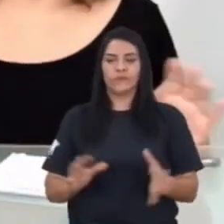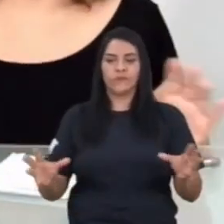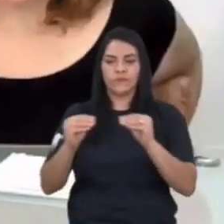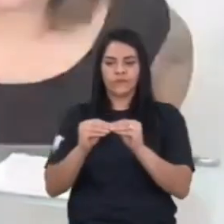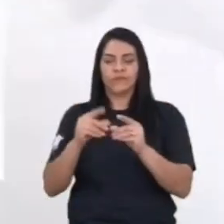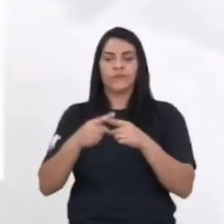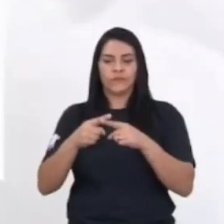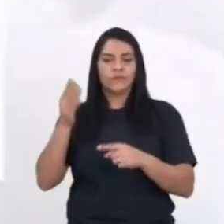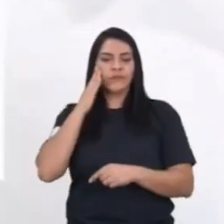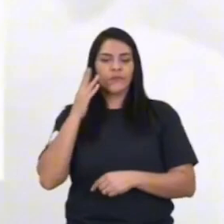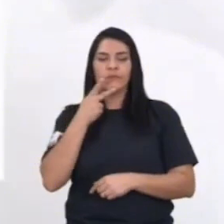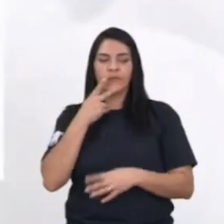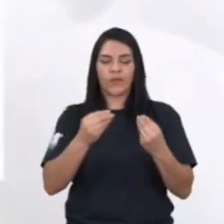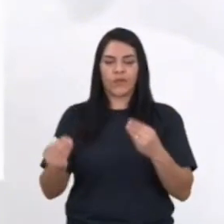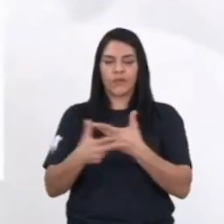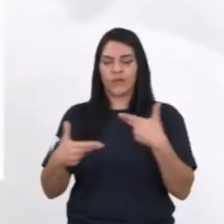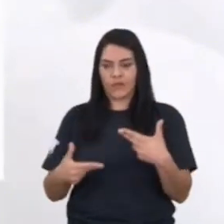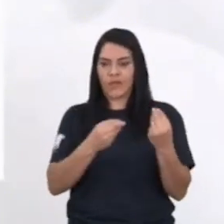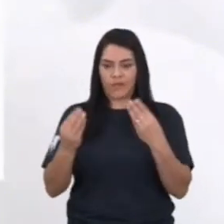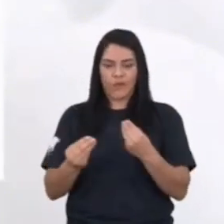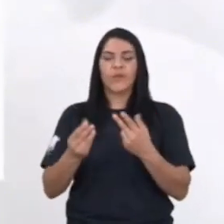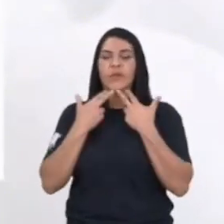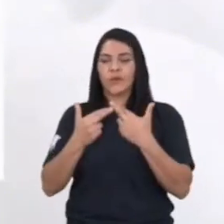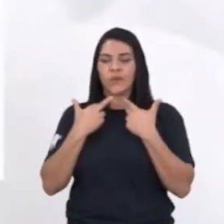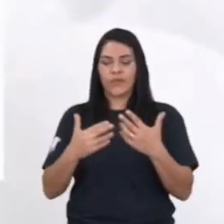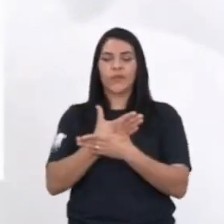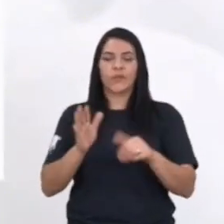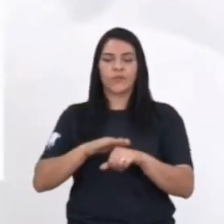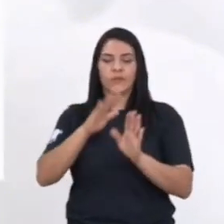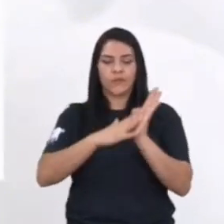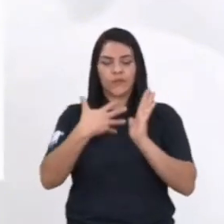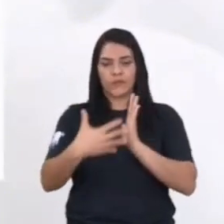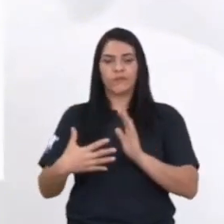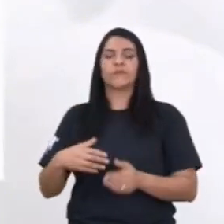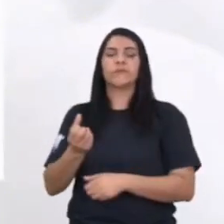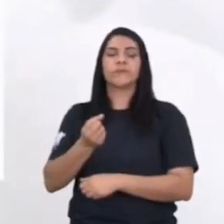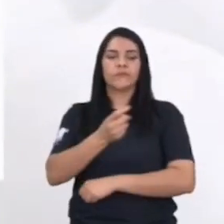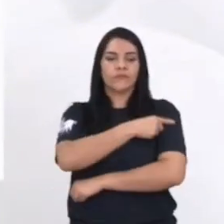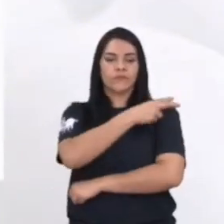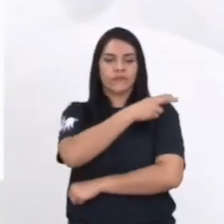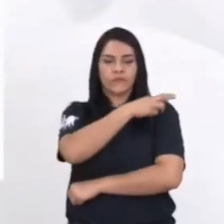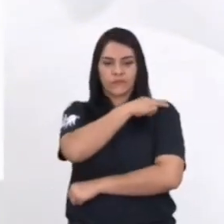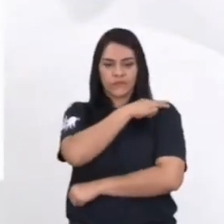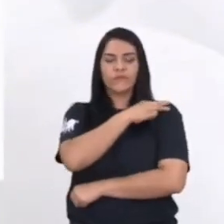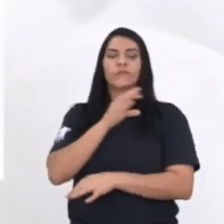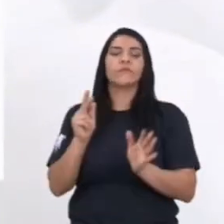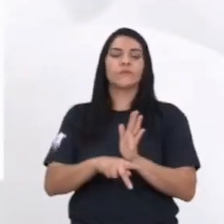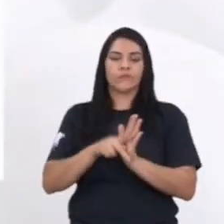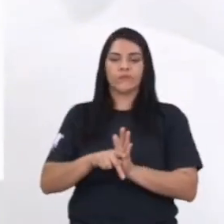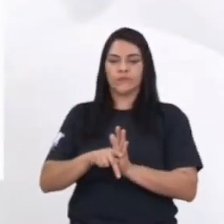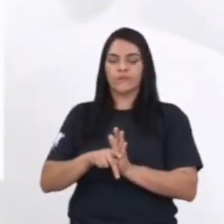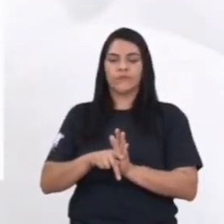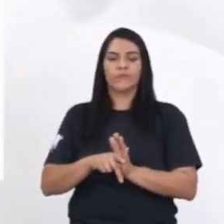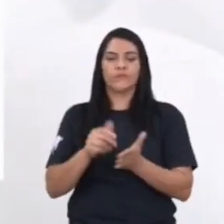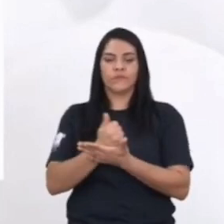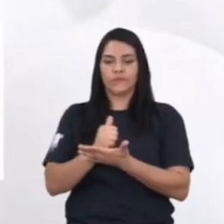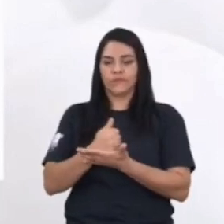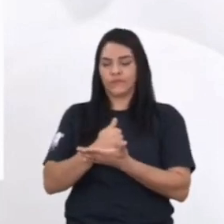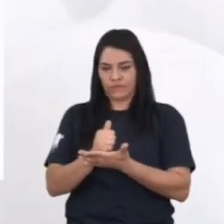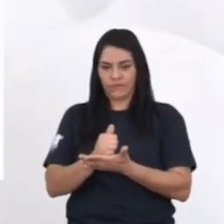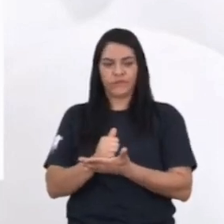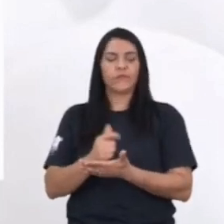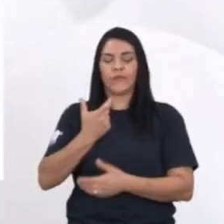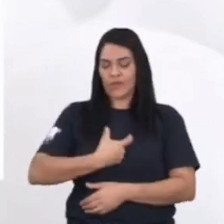Resumão, gente, porque eu sei que eu falei muita coisa, é bastante novidade, então a gente fez uma tabelona aqui, ó, séries nas linhas, projetos nas colunas. Gamificação, então